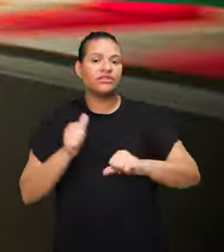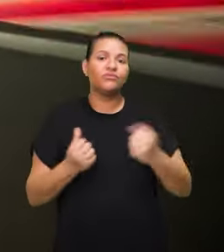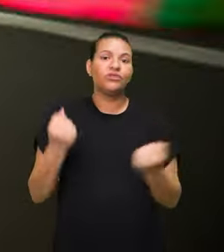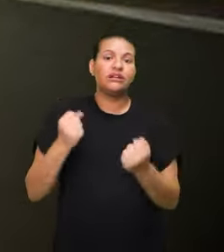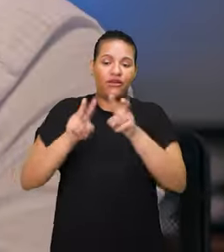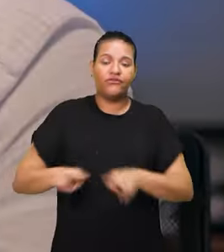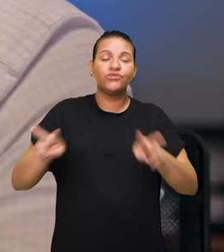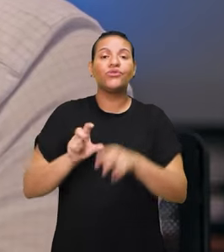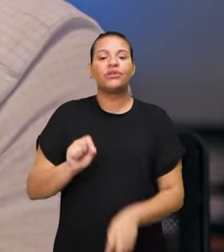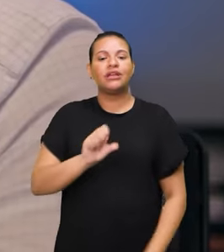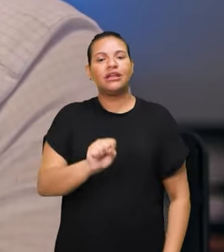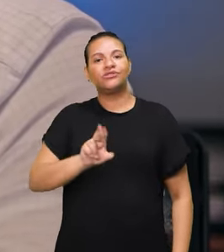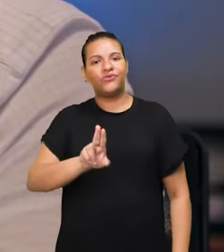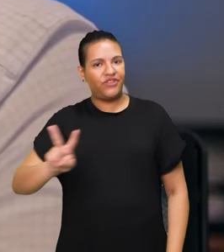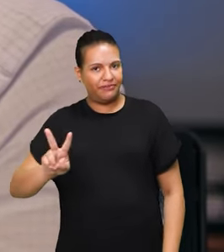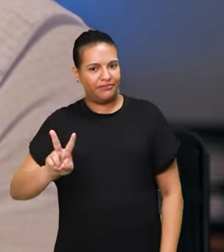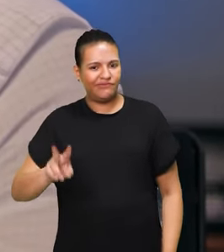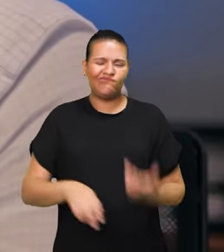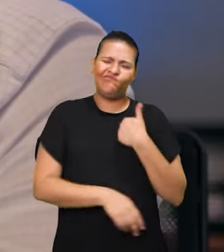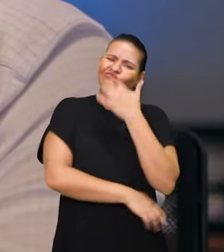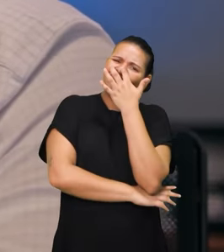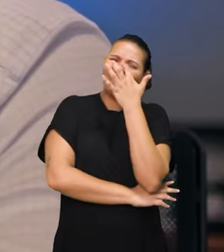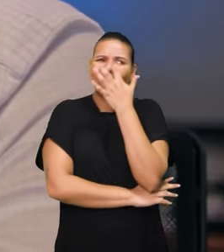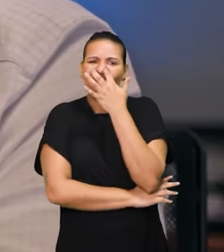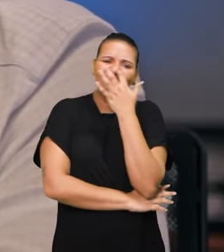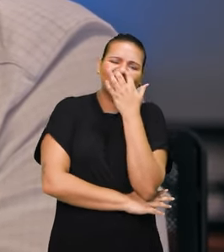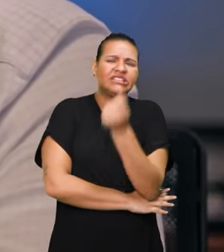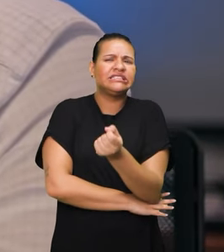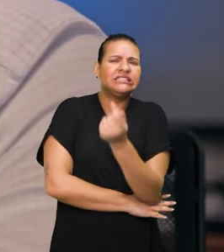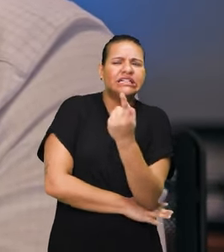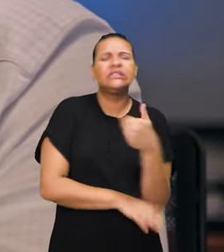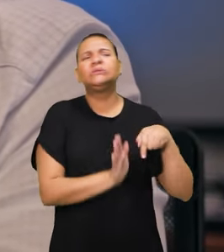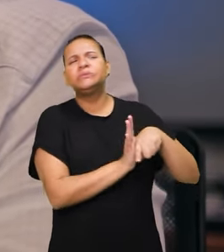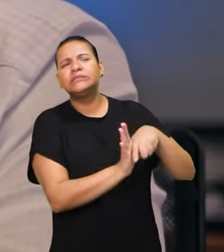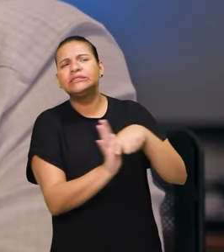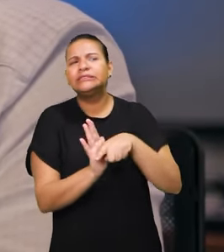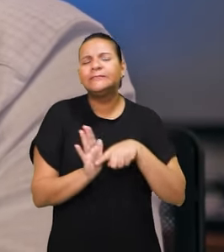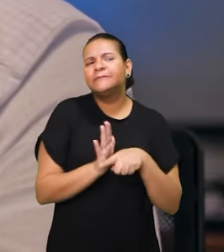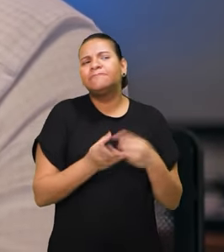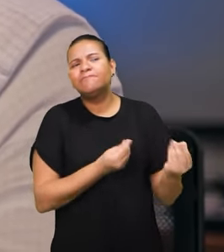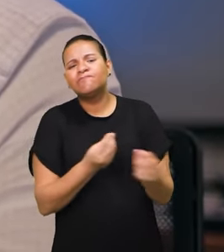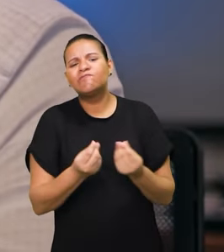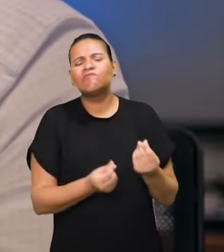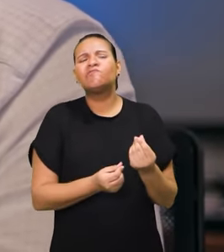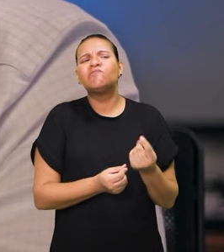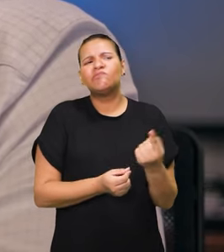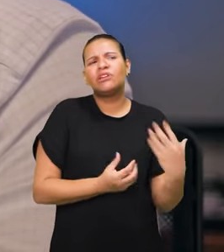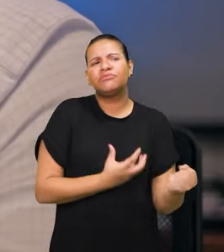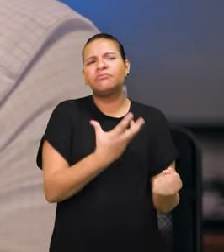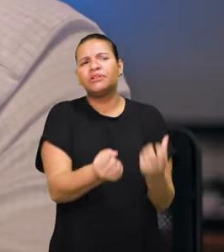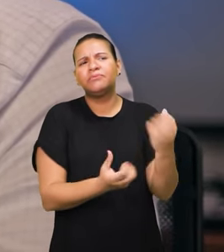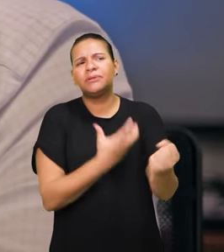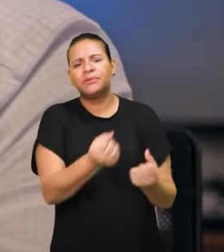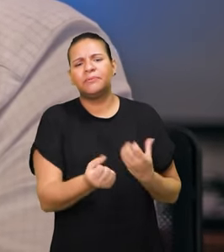o visual dos carros para SUV a princípio a gente achou um pouco estranho foi fazer pesquisa de mercado entendeu que